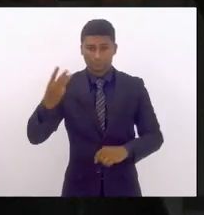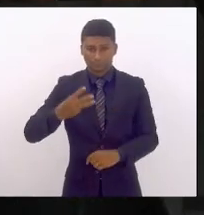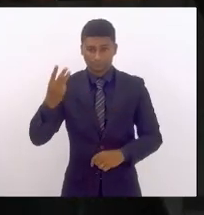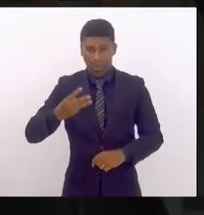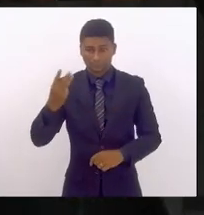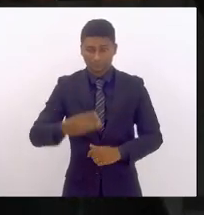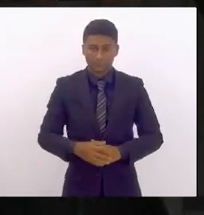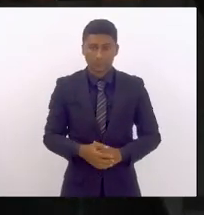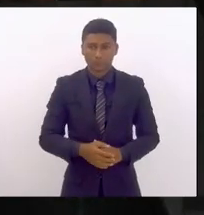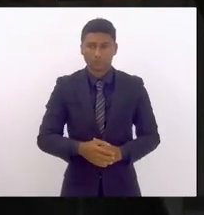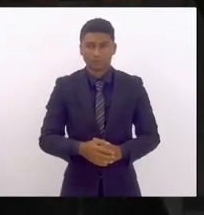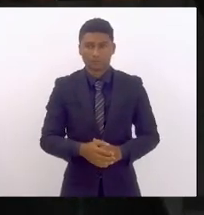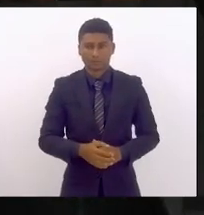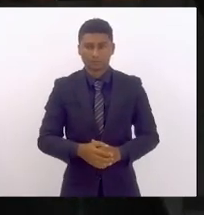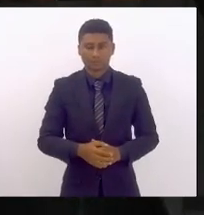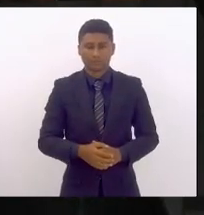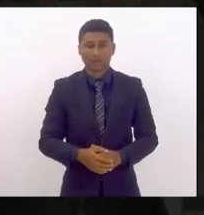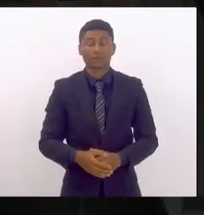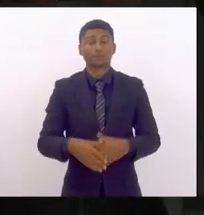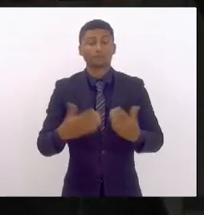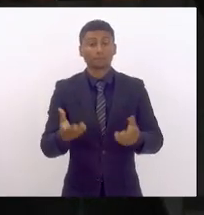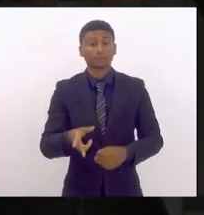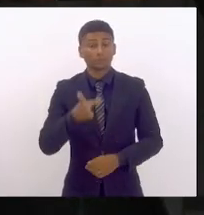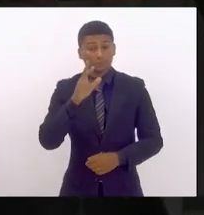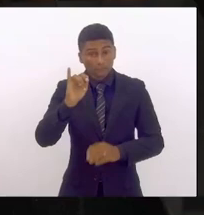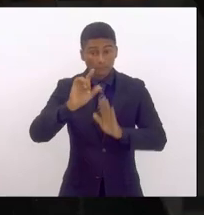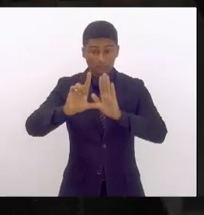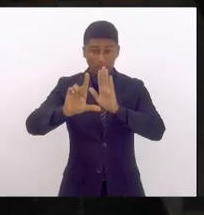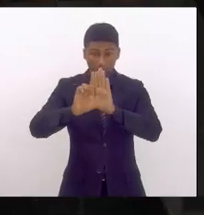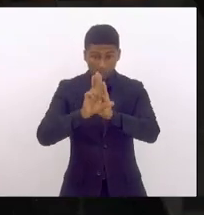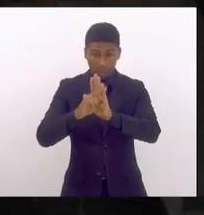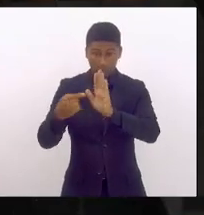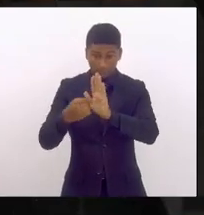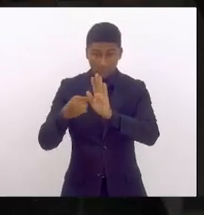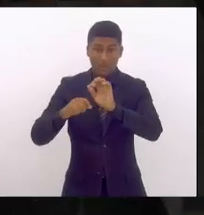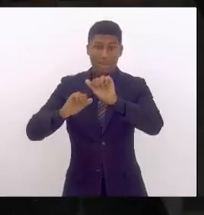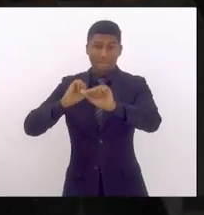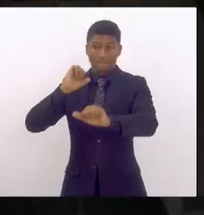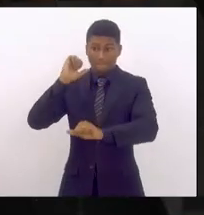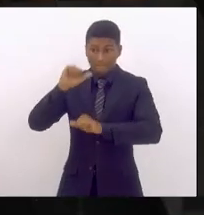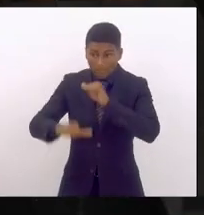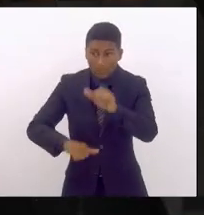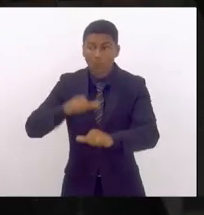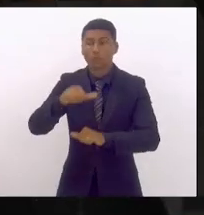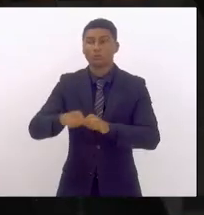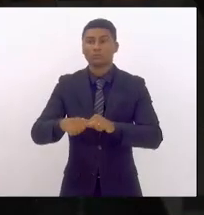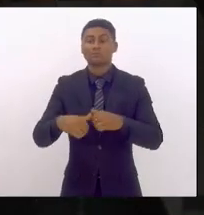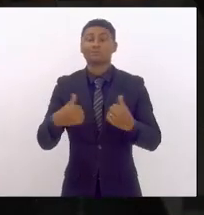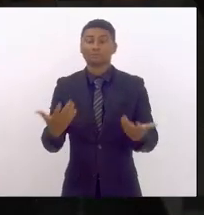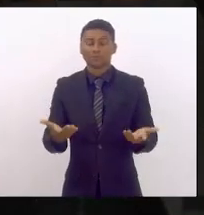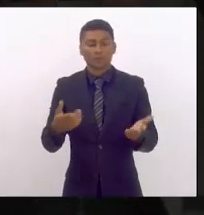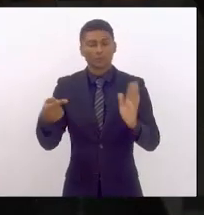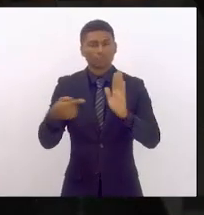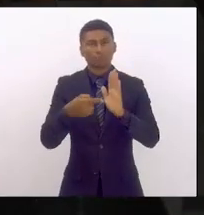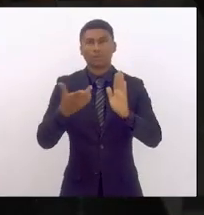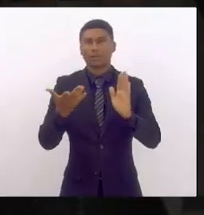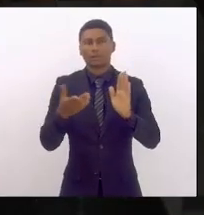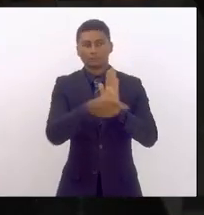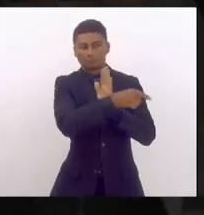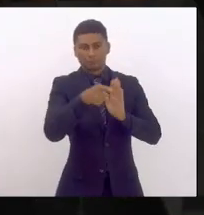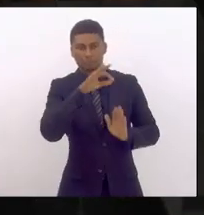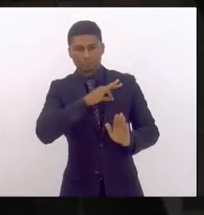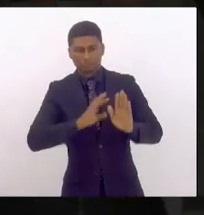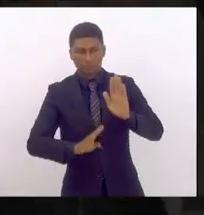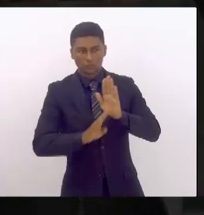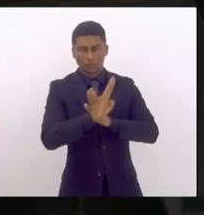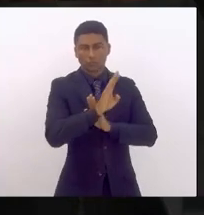sempre que houver mudança Legislativa Que importe majoração reajuste ou mudança